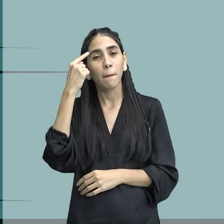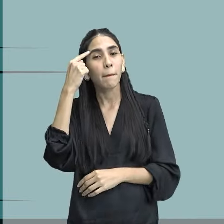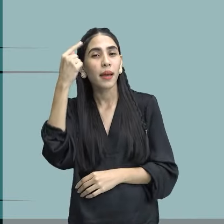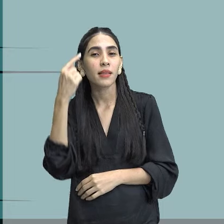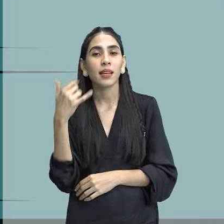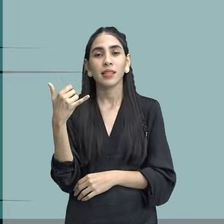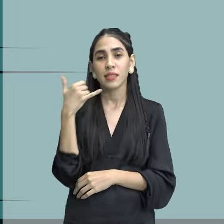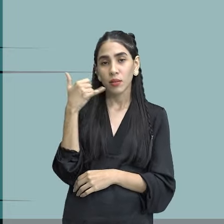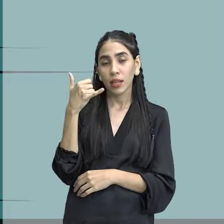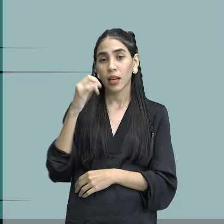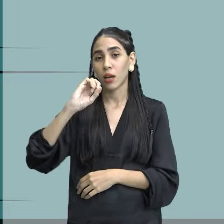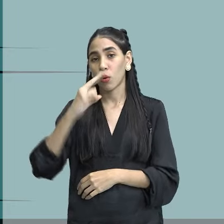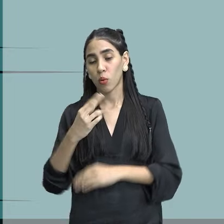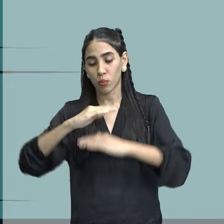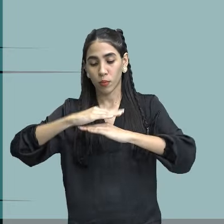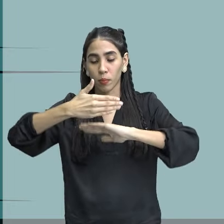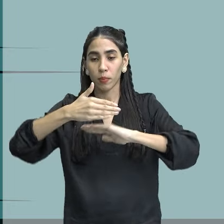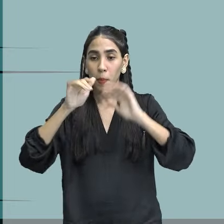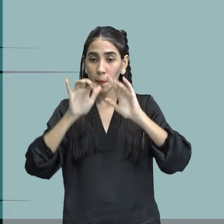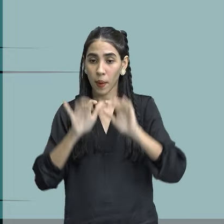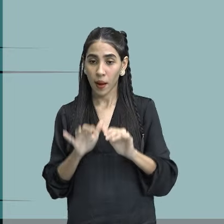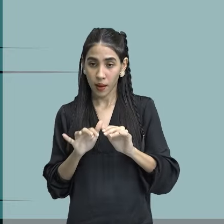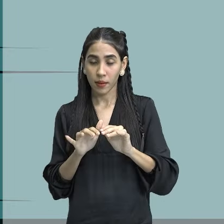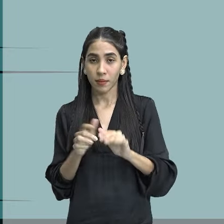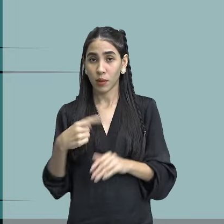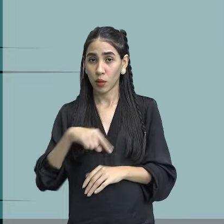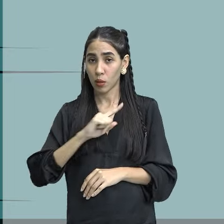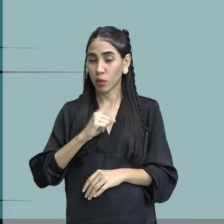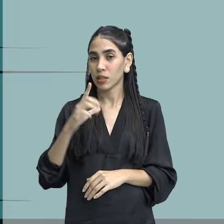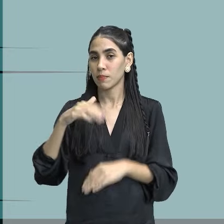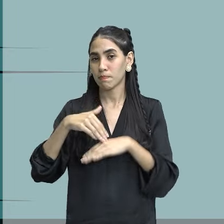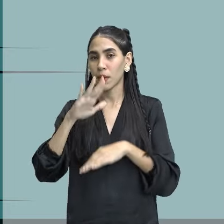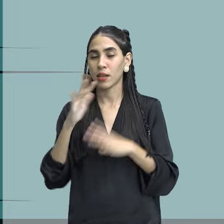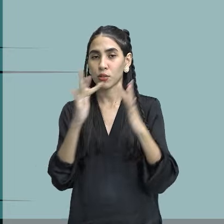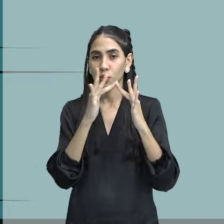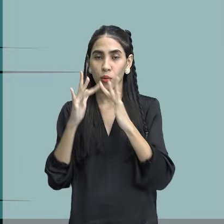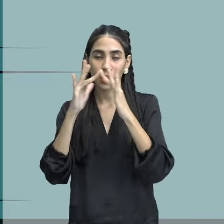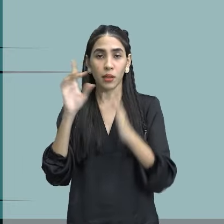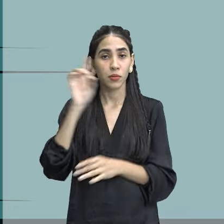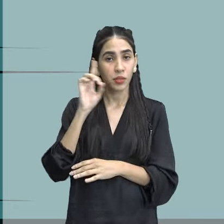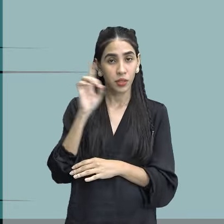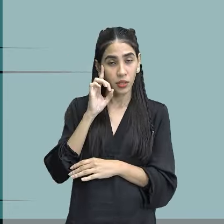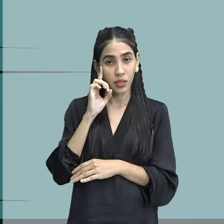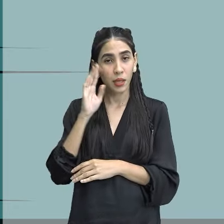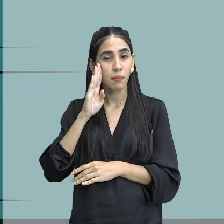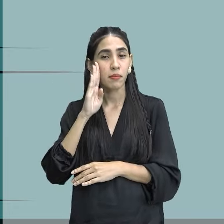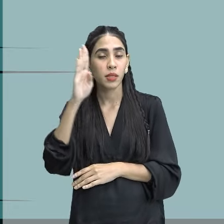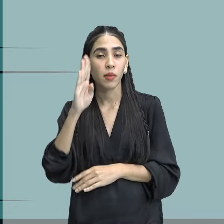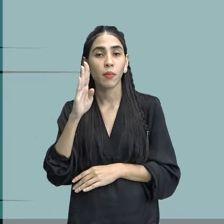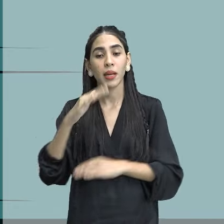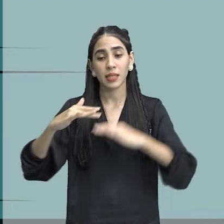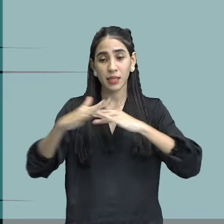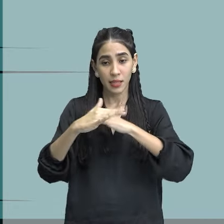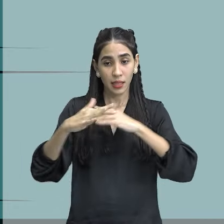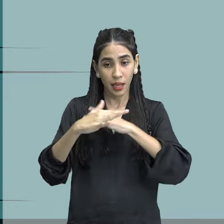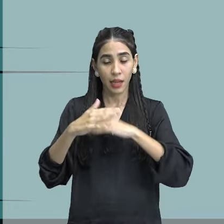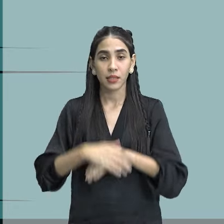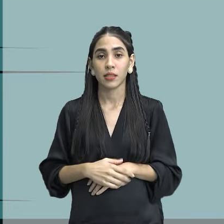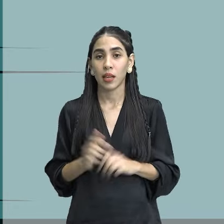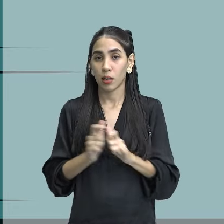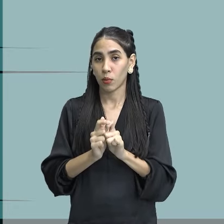celular, em computador, né? Essas situações que a gente vive no dia a dia, principalmente em áreas urbanas, onde a quantidade